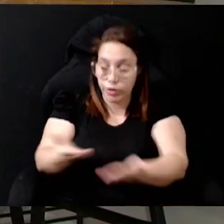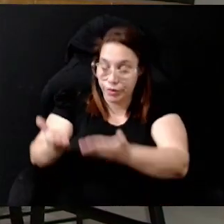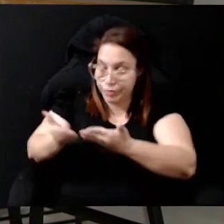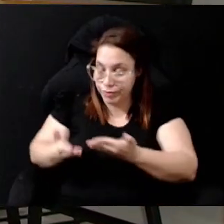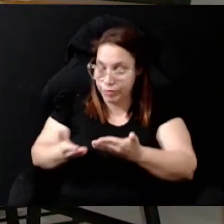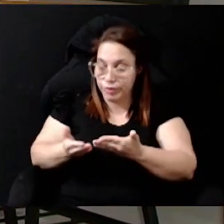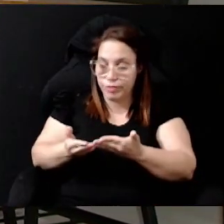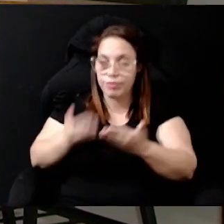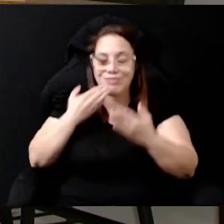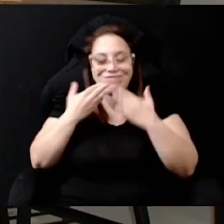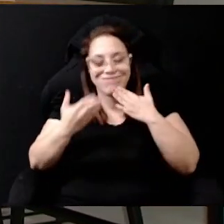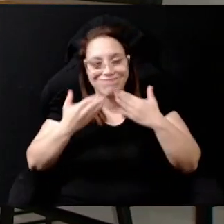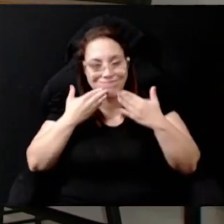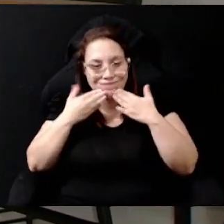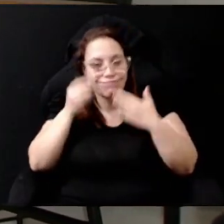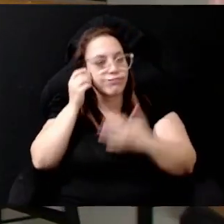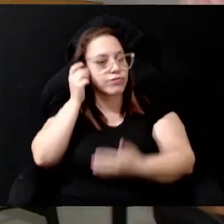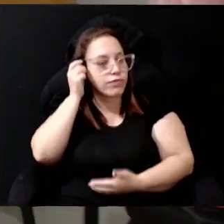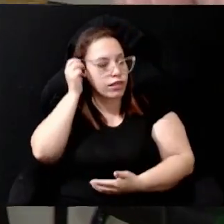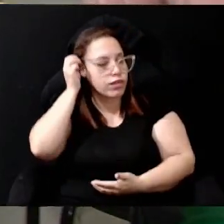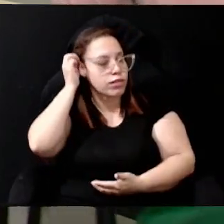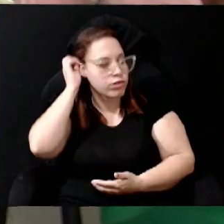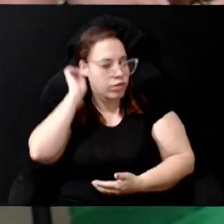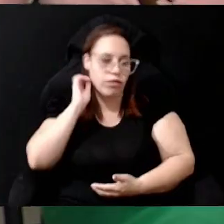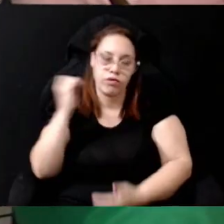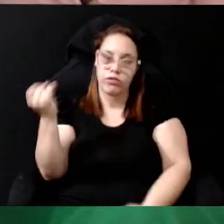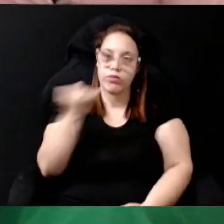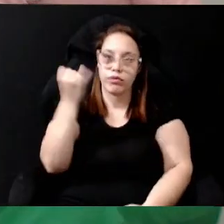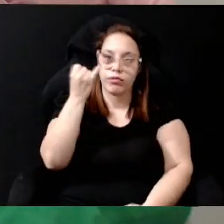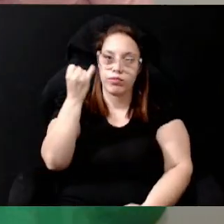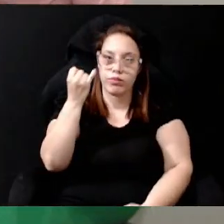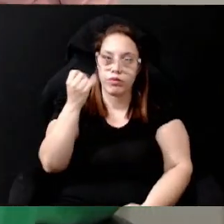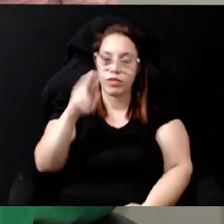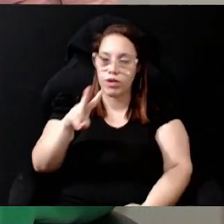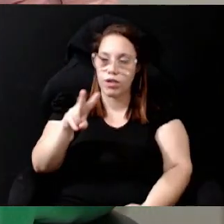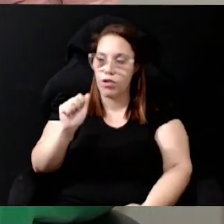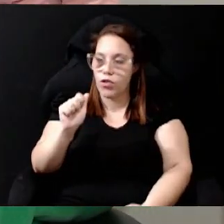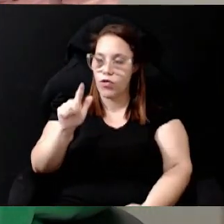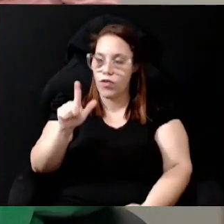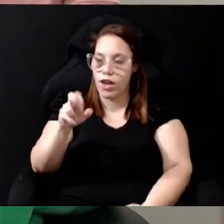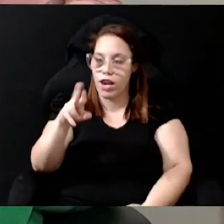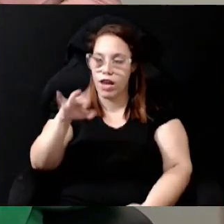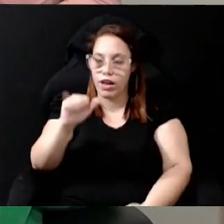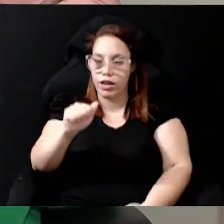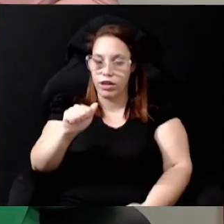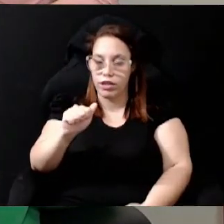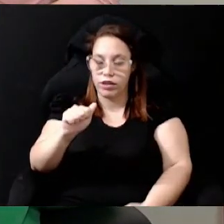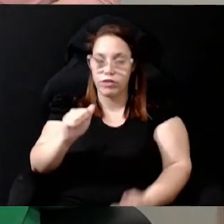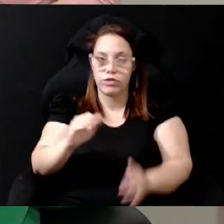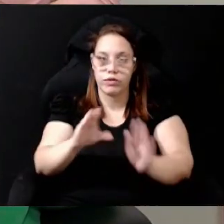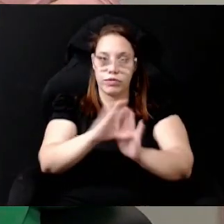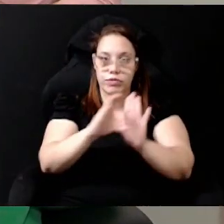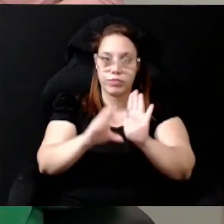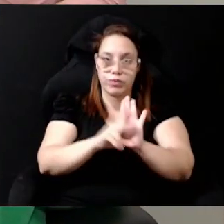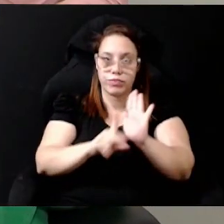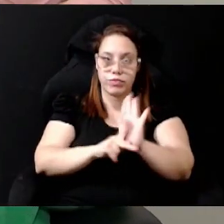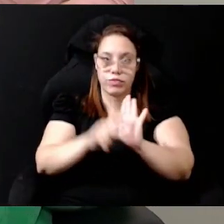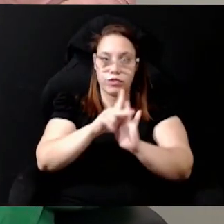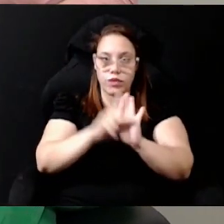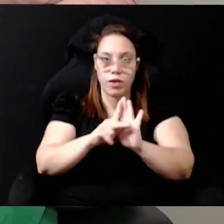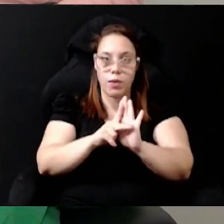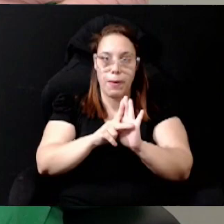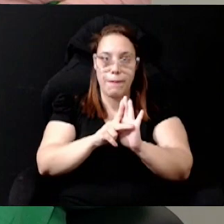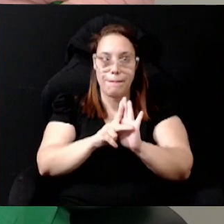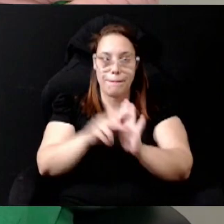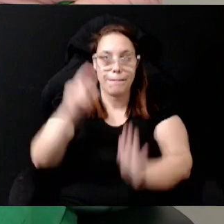10.639. Conosco aqui para bater um papo sobre esse assunto super importante, a Valéria Olímpio, que é articuladora do